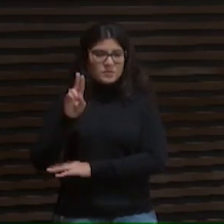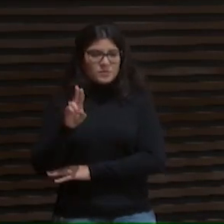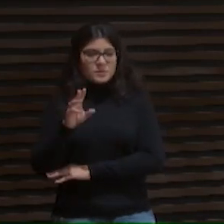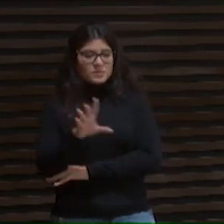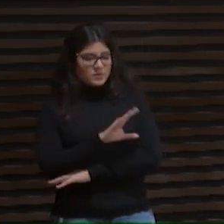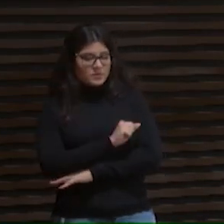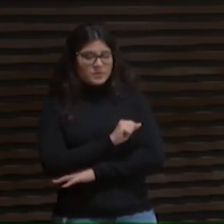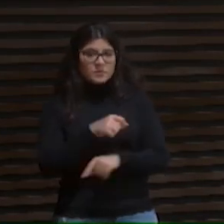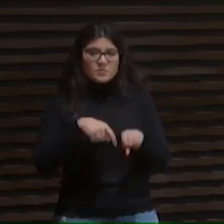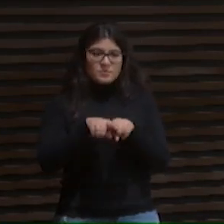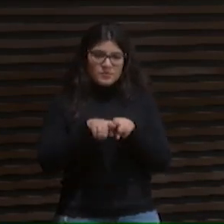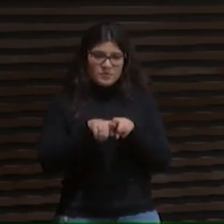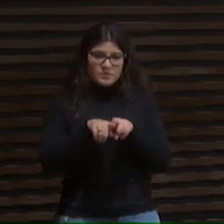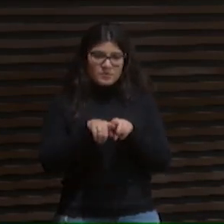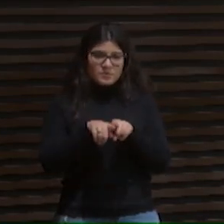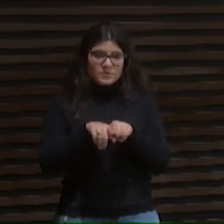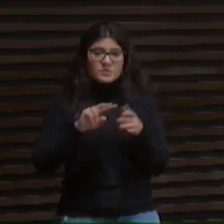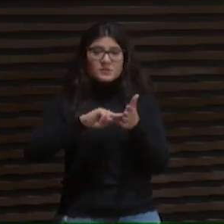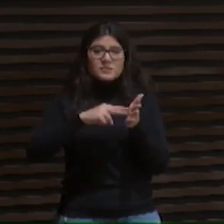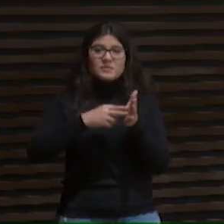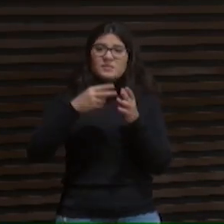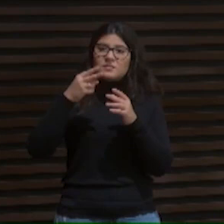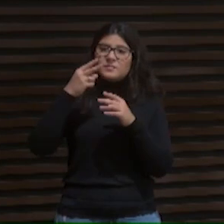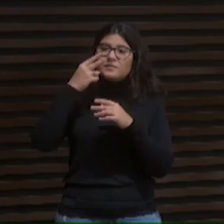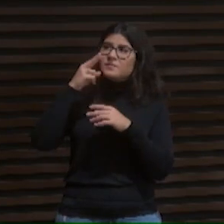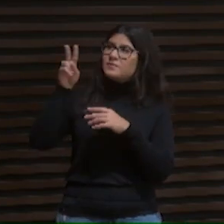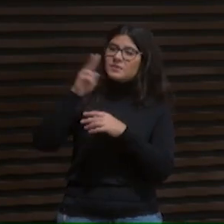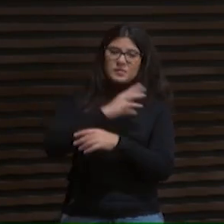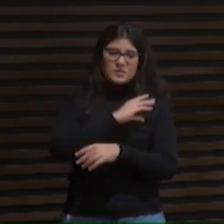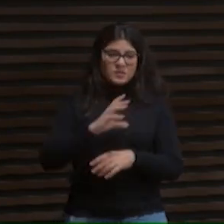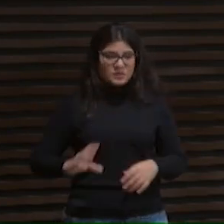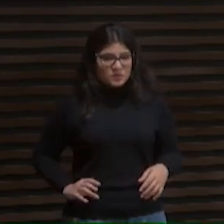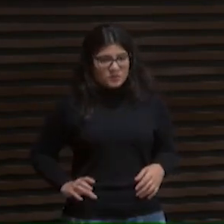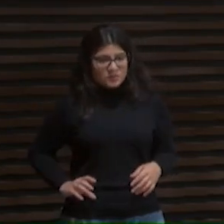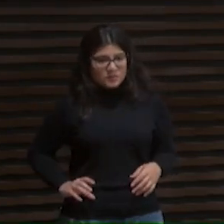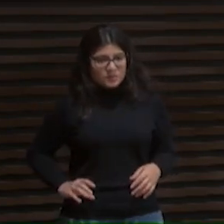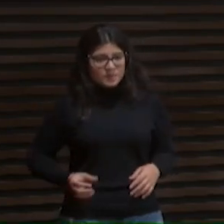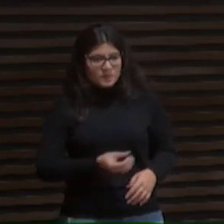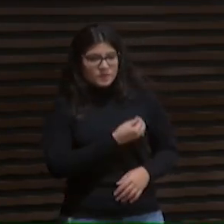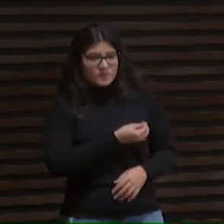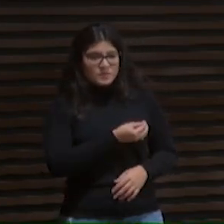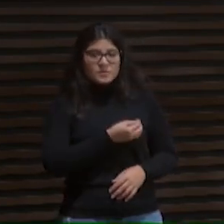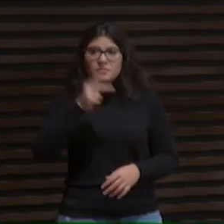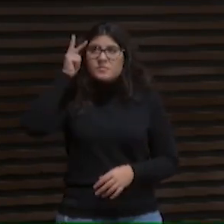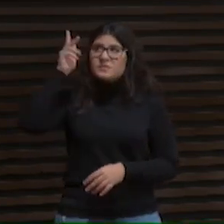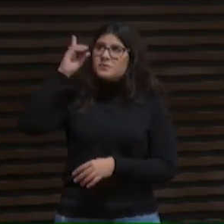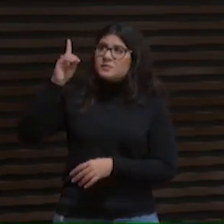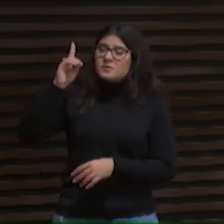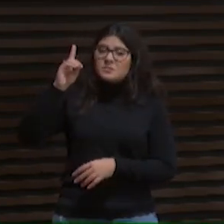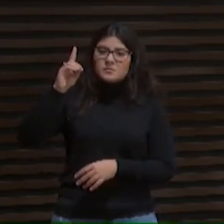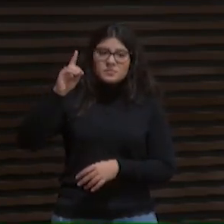amando o próximo, é olhando a Cristo, que viveu para Deus, negando-se